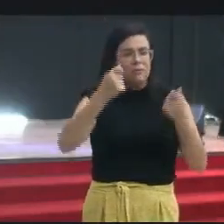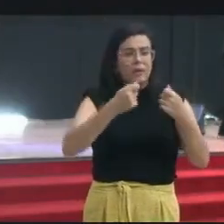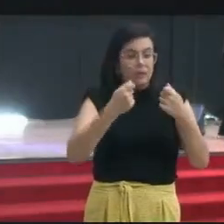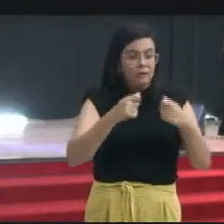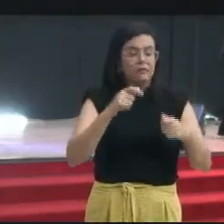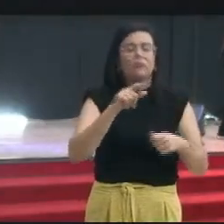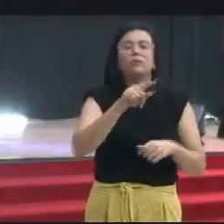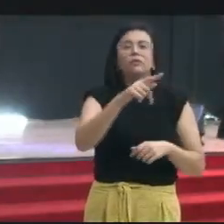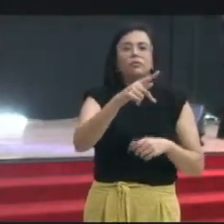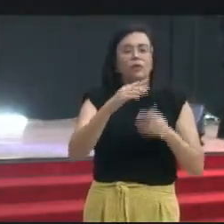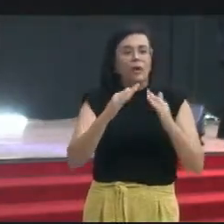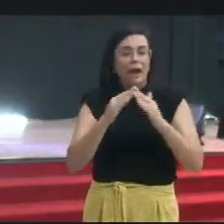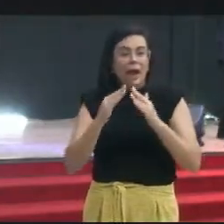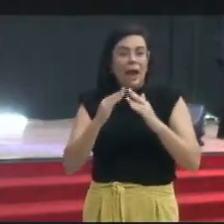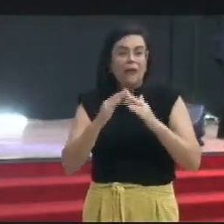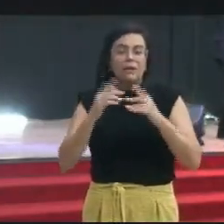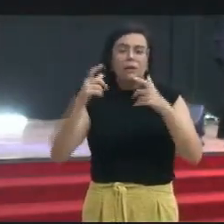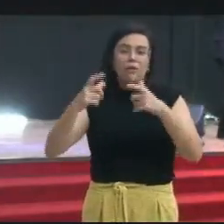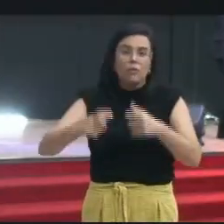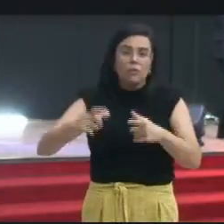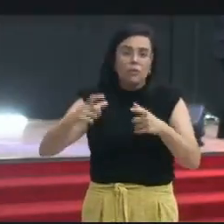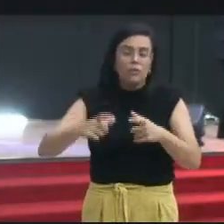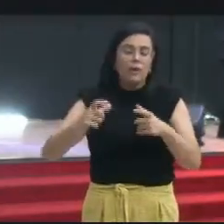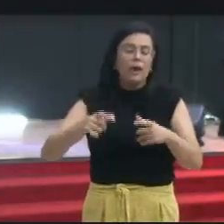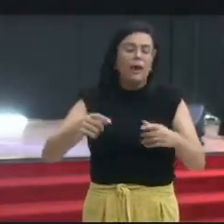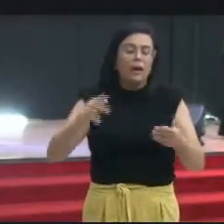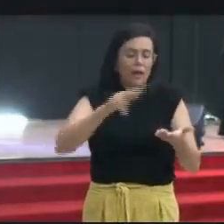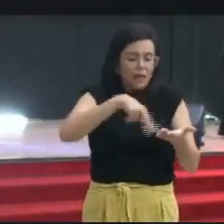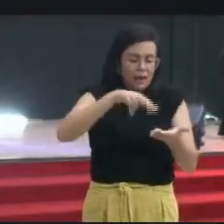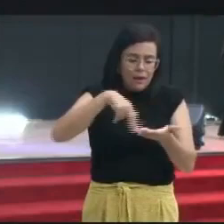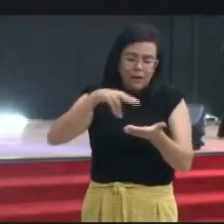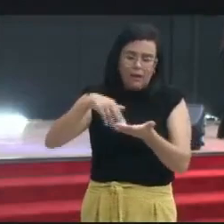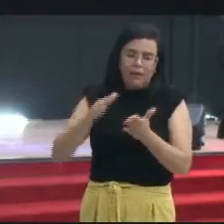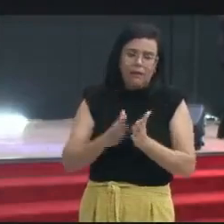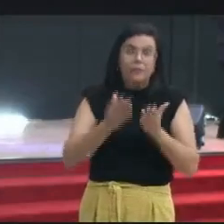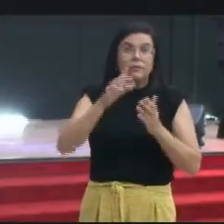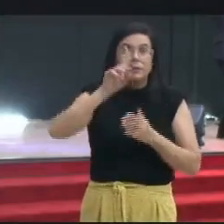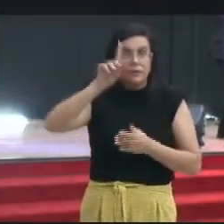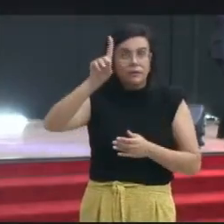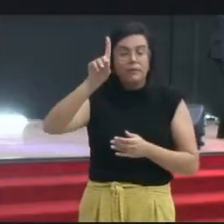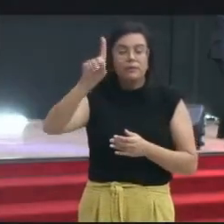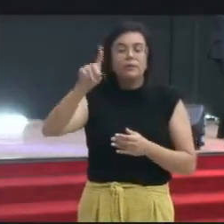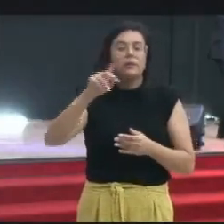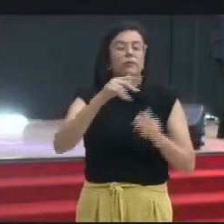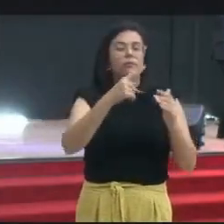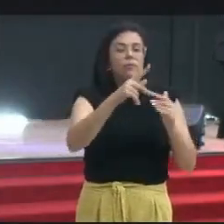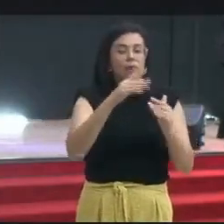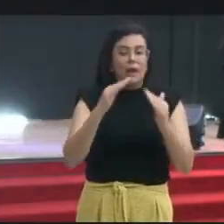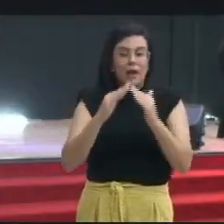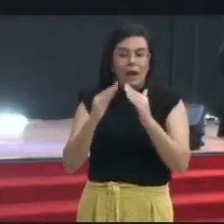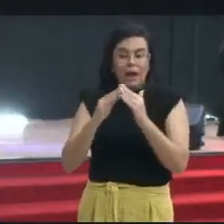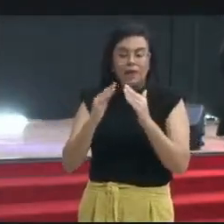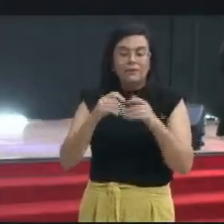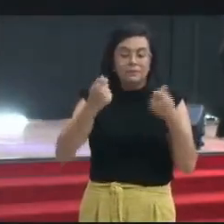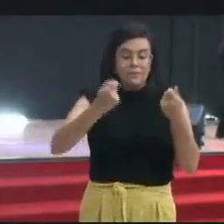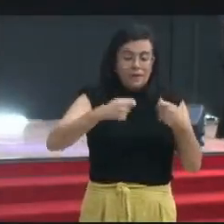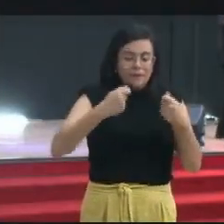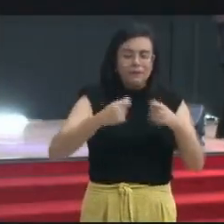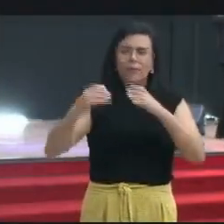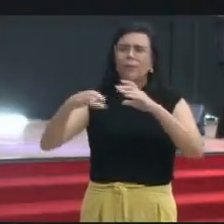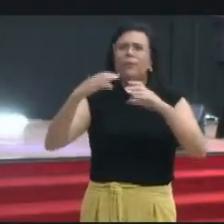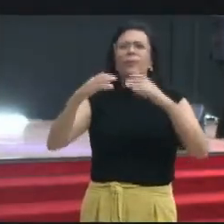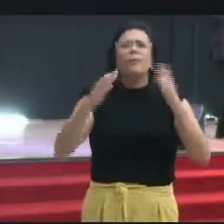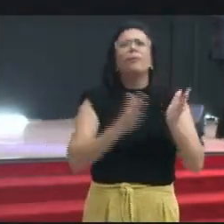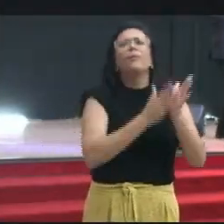de aleluia, a sua casa tem que ser um lugar de leitura da Bíblia, a sua casa tem que ser uma casa de cânticos, a